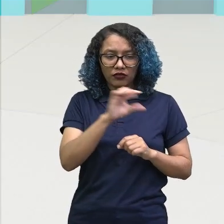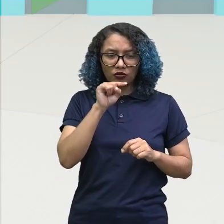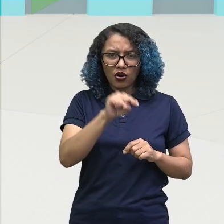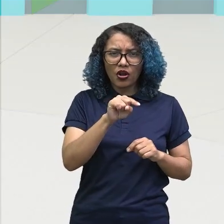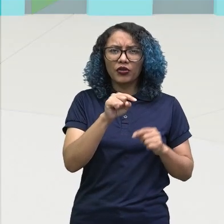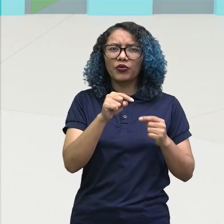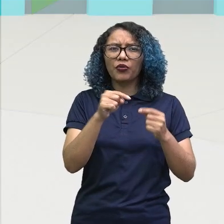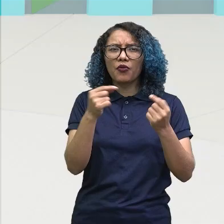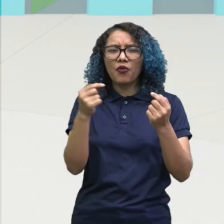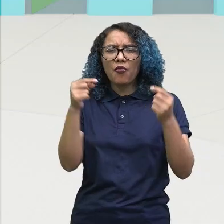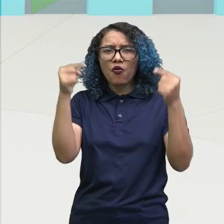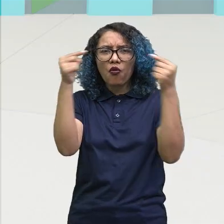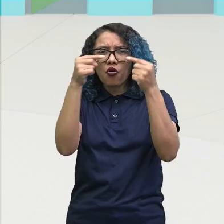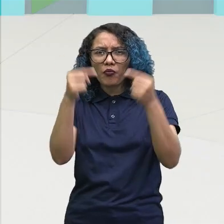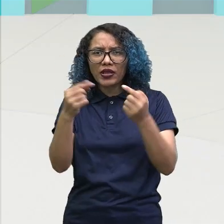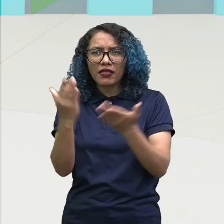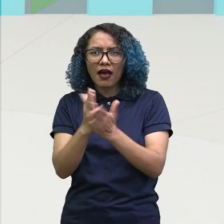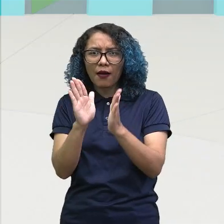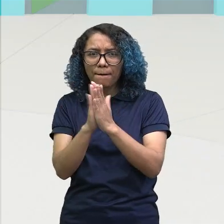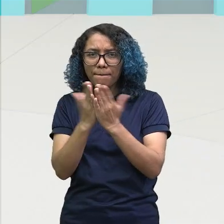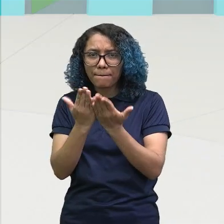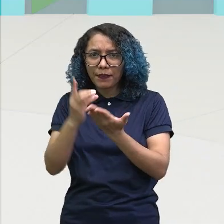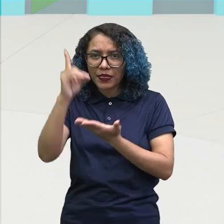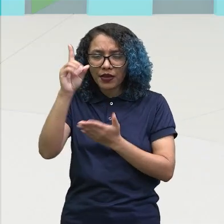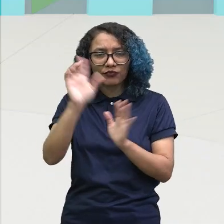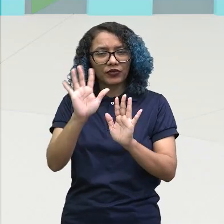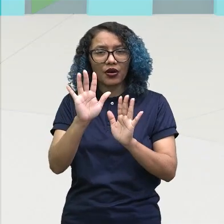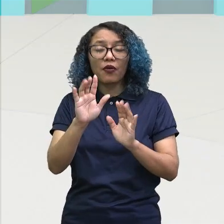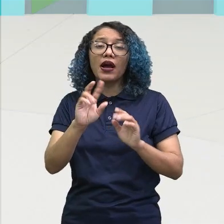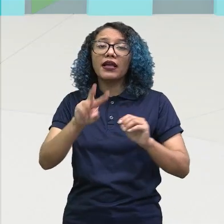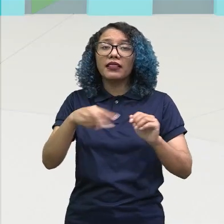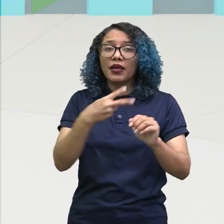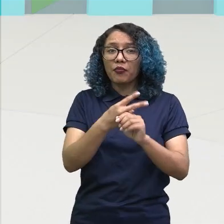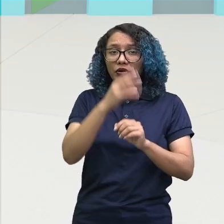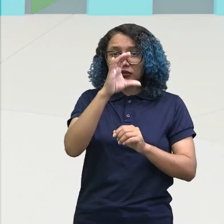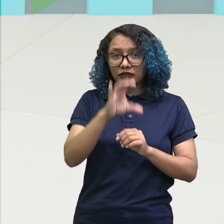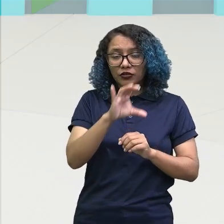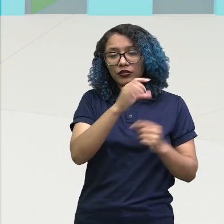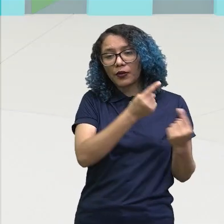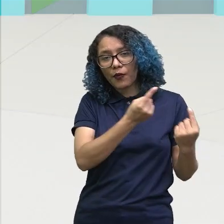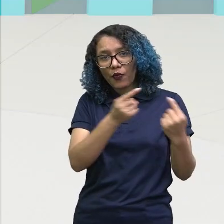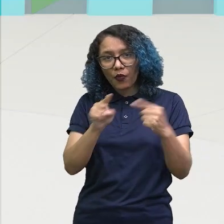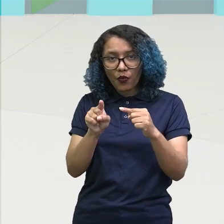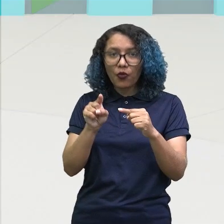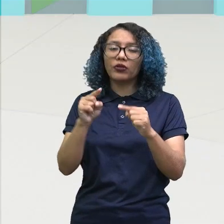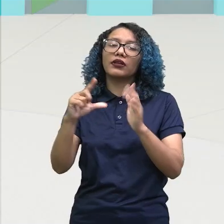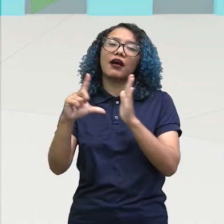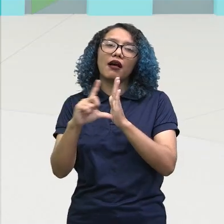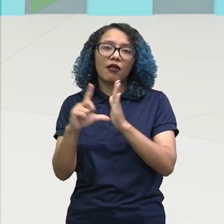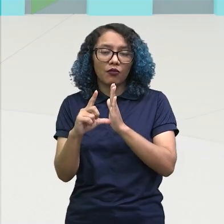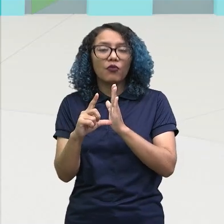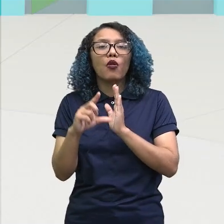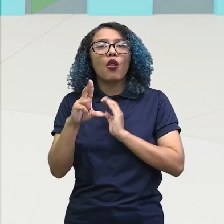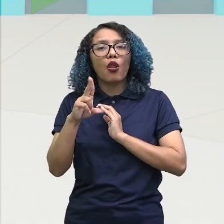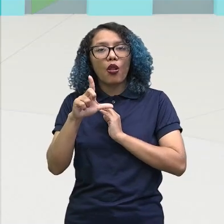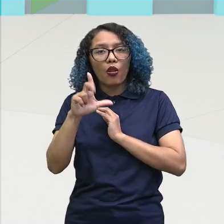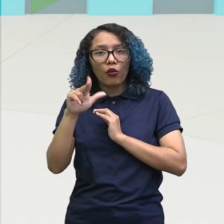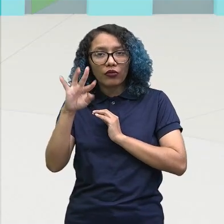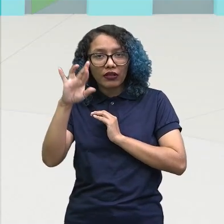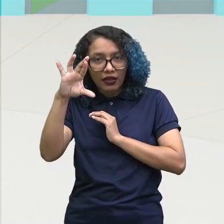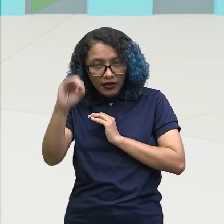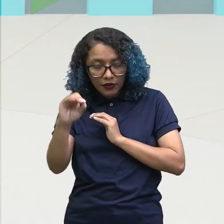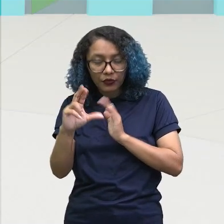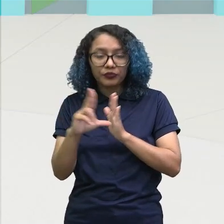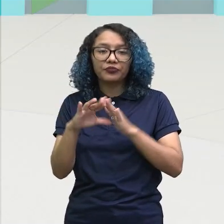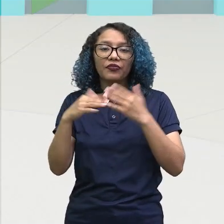em resposta nós vamos ter a contra-reforma católica, não é? Respondendo aí a essas falas de Martinho Lutero. E aí,